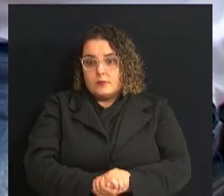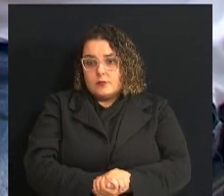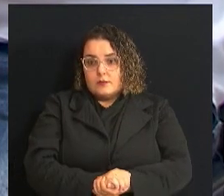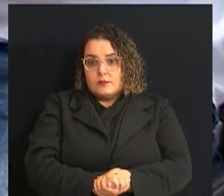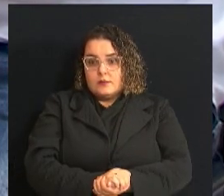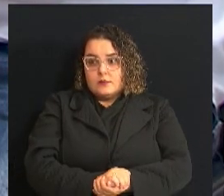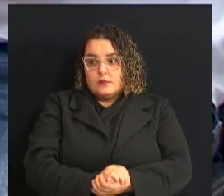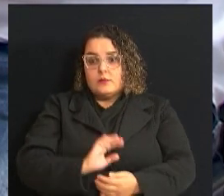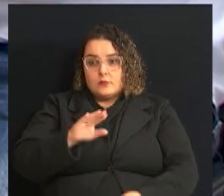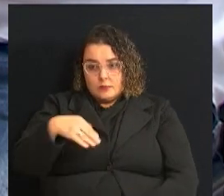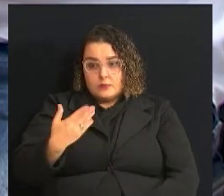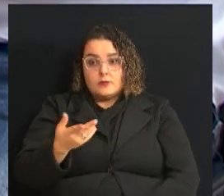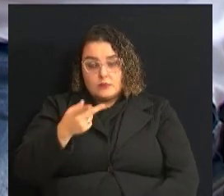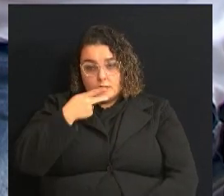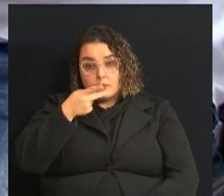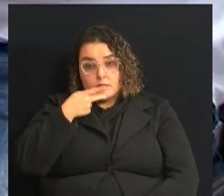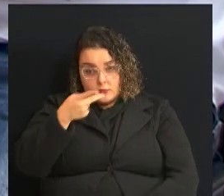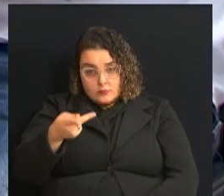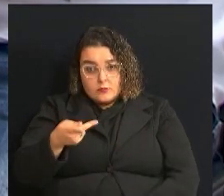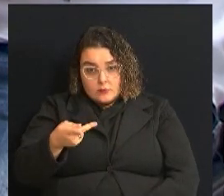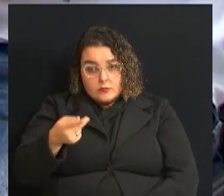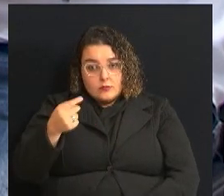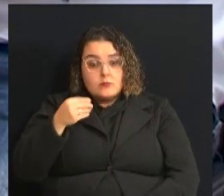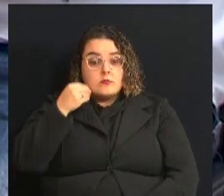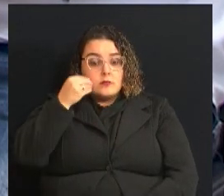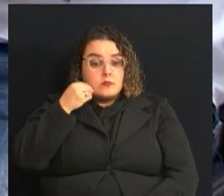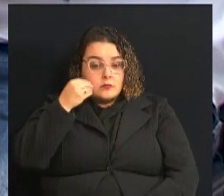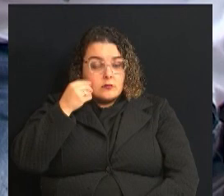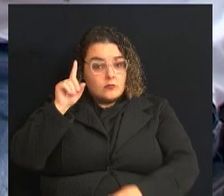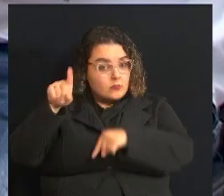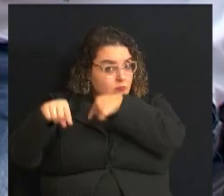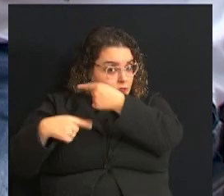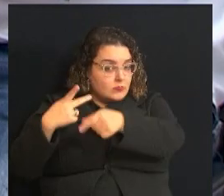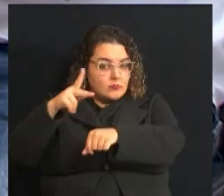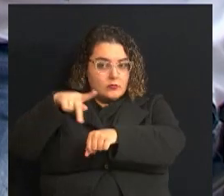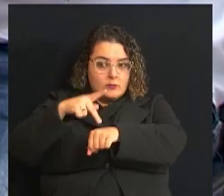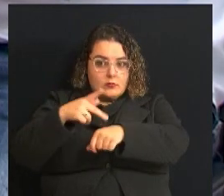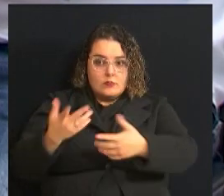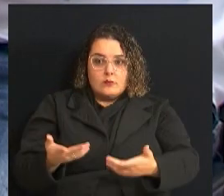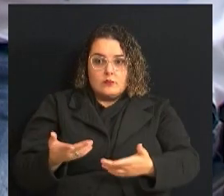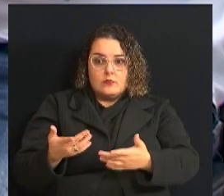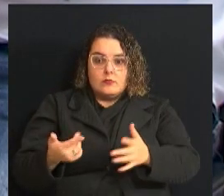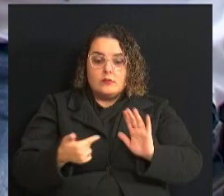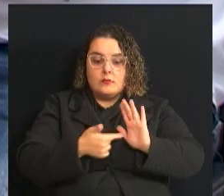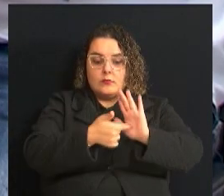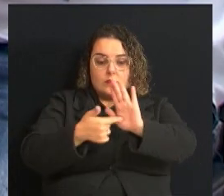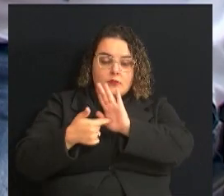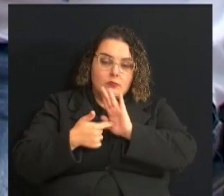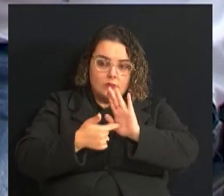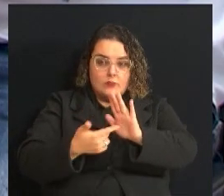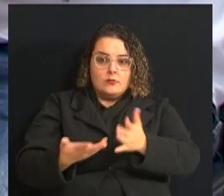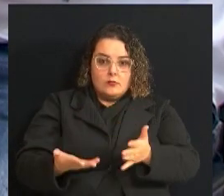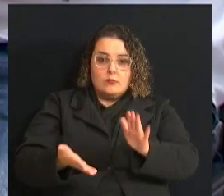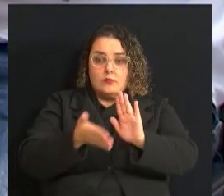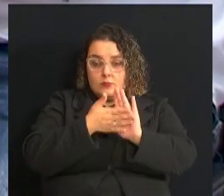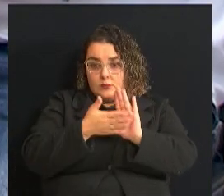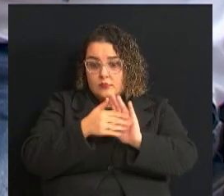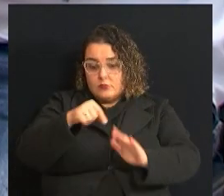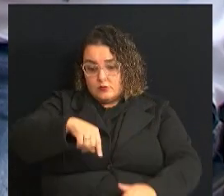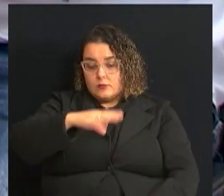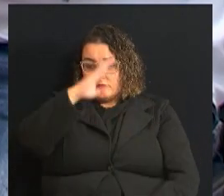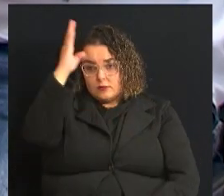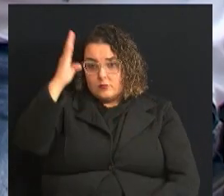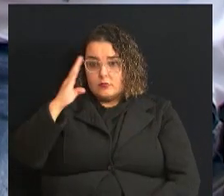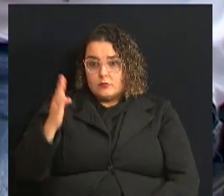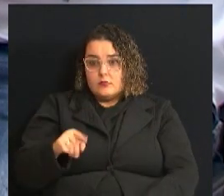alguma experiência de algum outro país ou apresenta experiências internacionais, né, como propostas aqui para o Brasil